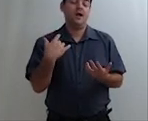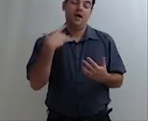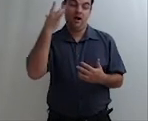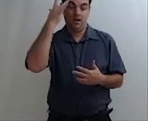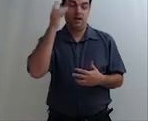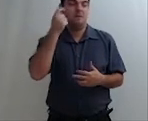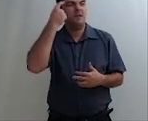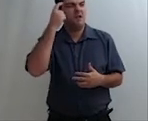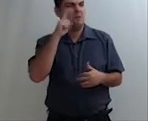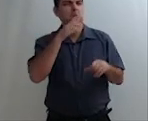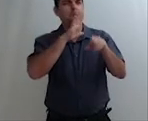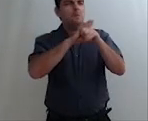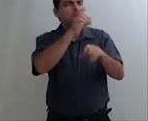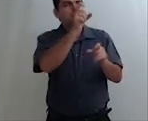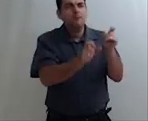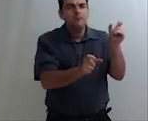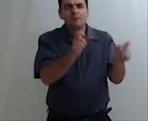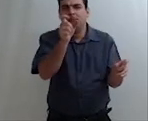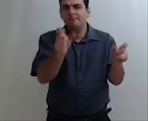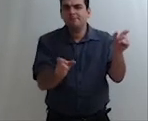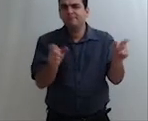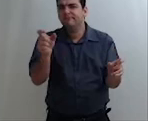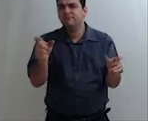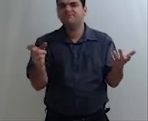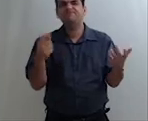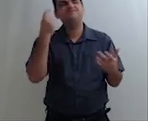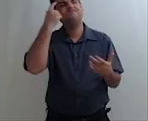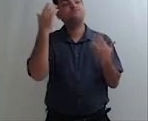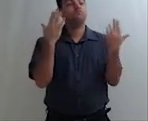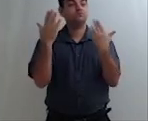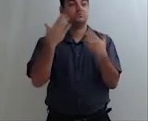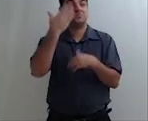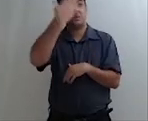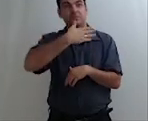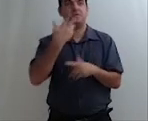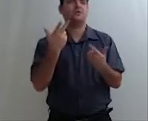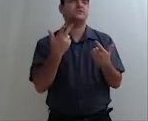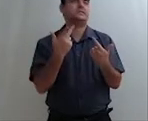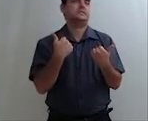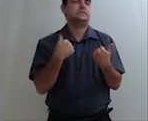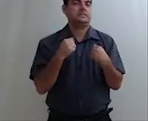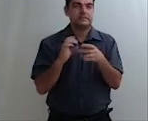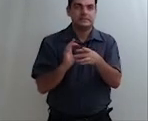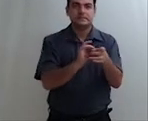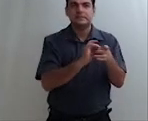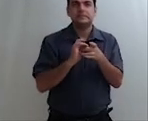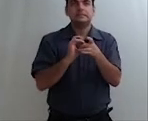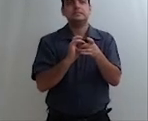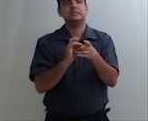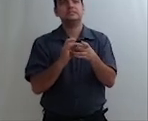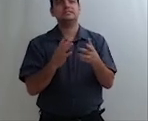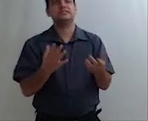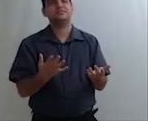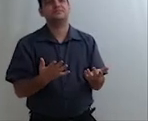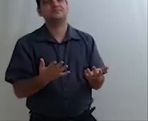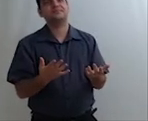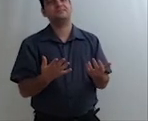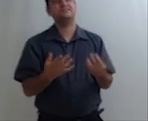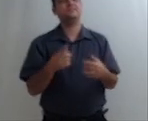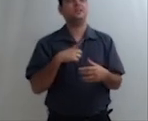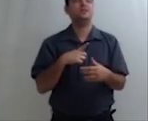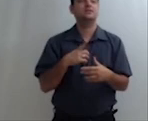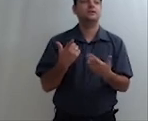a míngua de outras provas de corroboração Independentes servir para lastrear uma